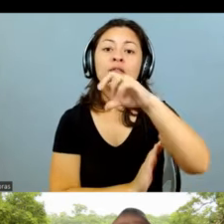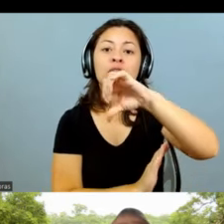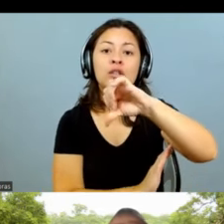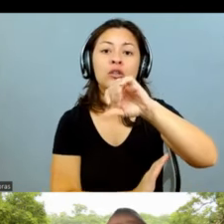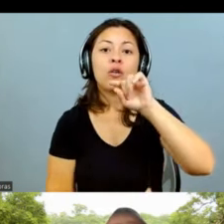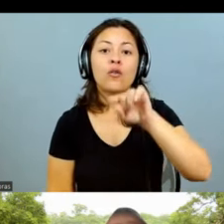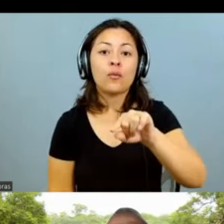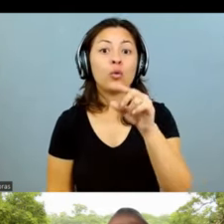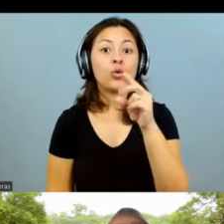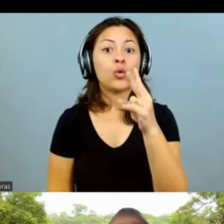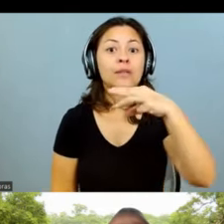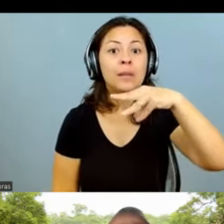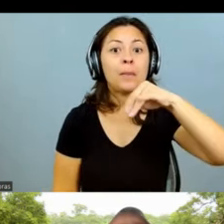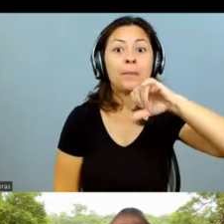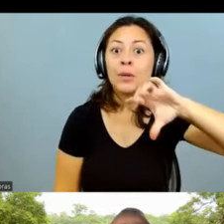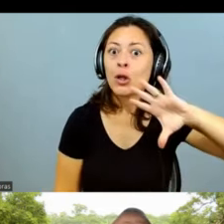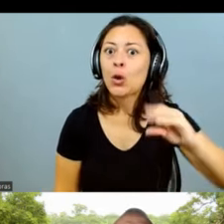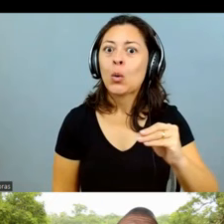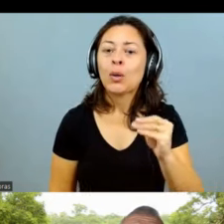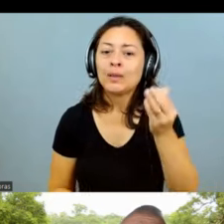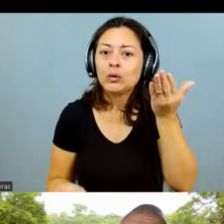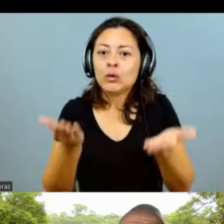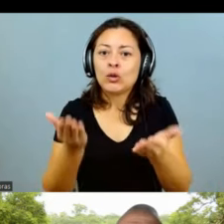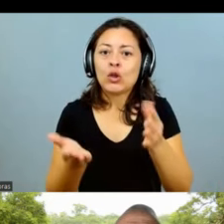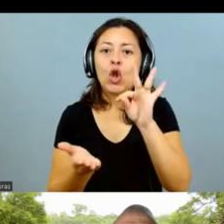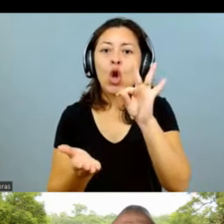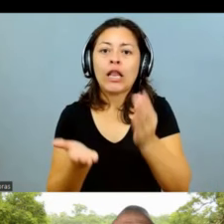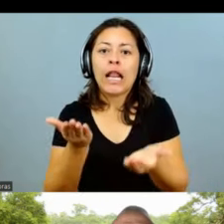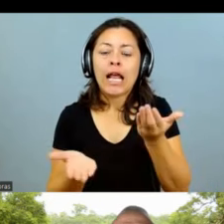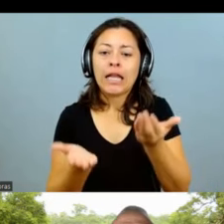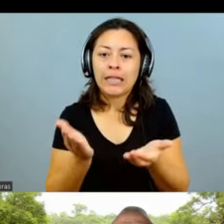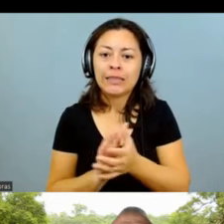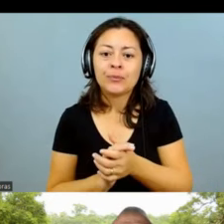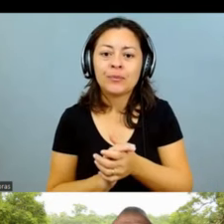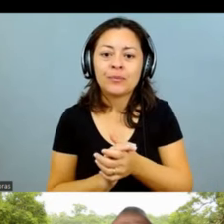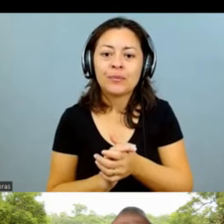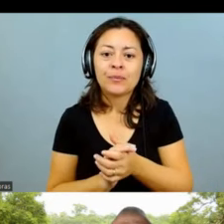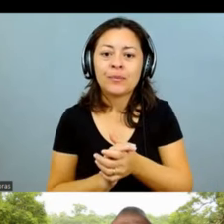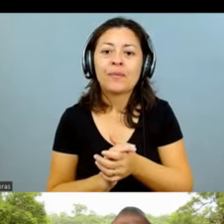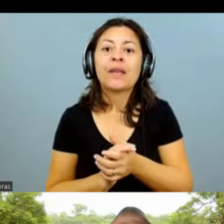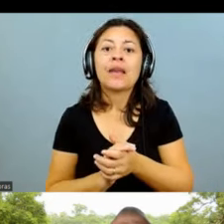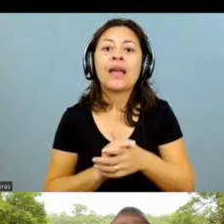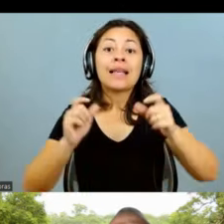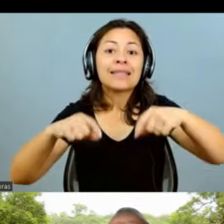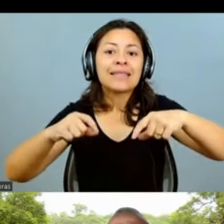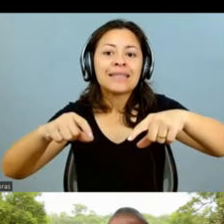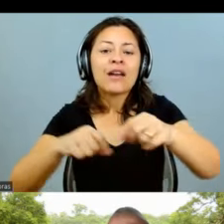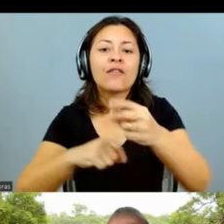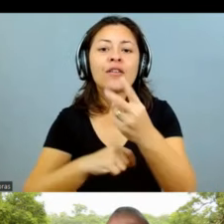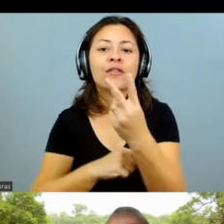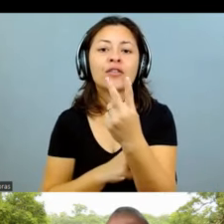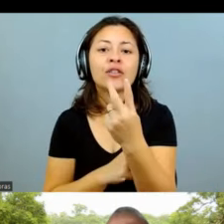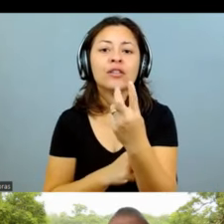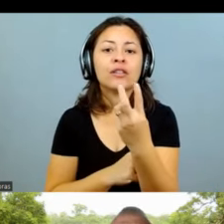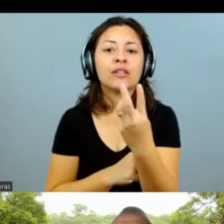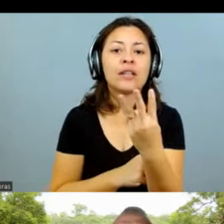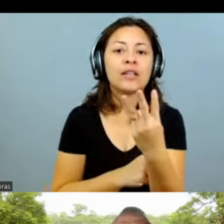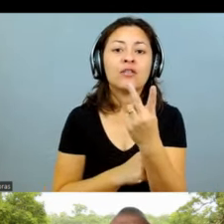29.2 milhões de toneladas a safra 2324 nos Estados Unidos já foi